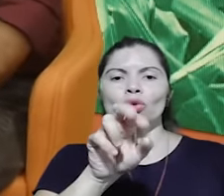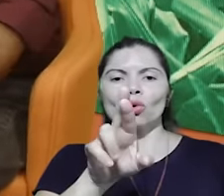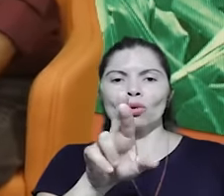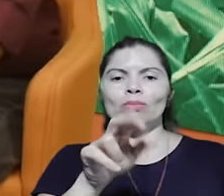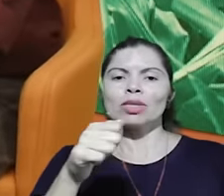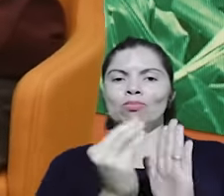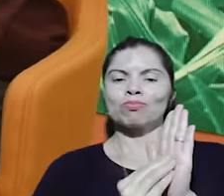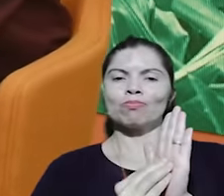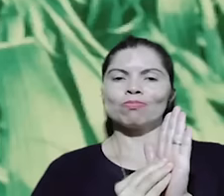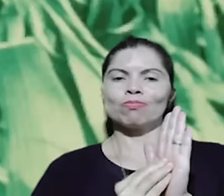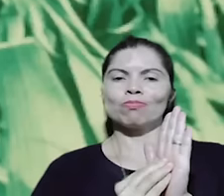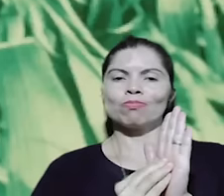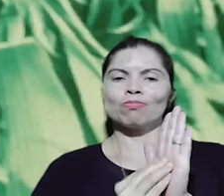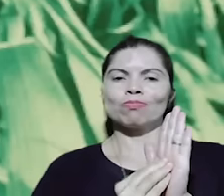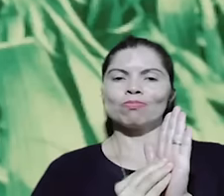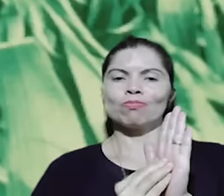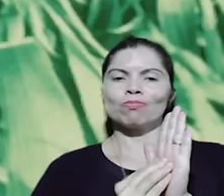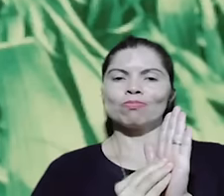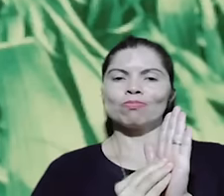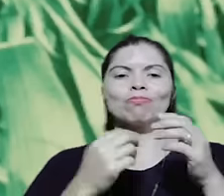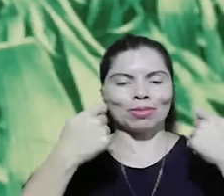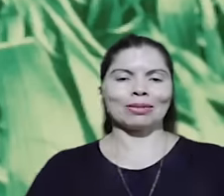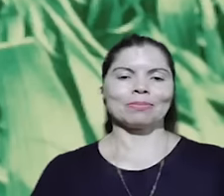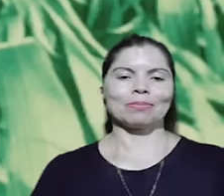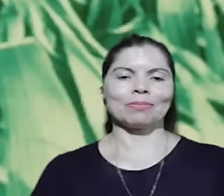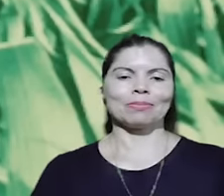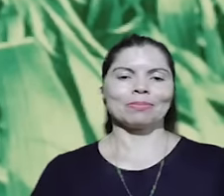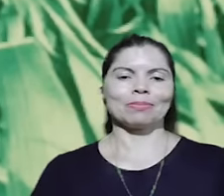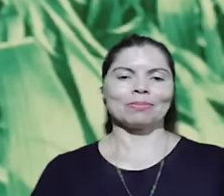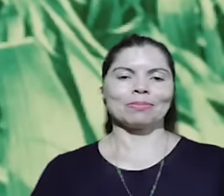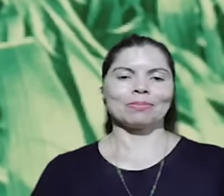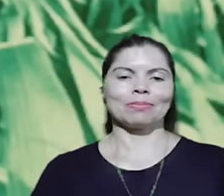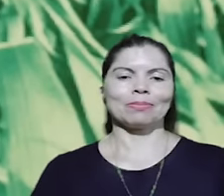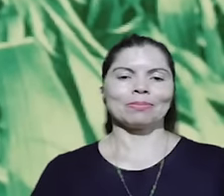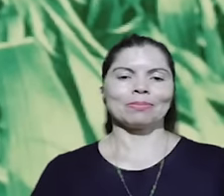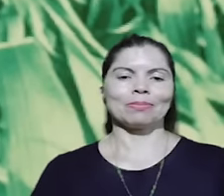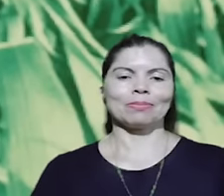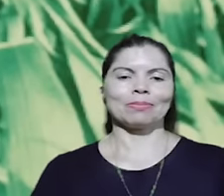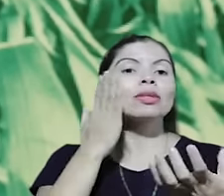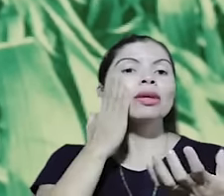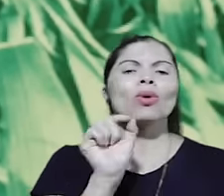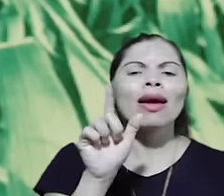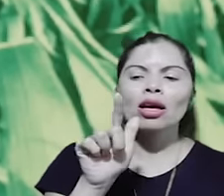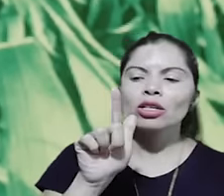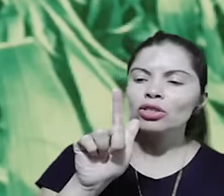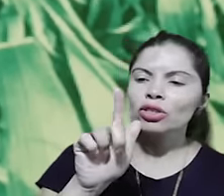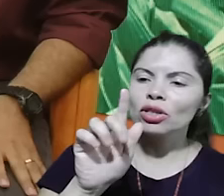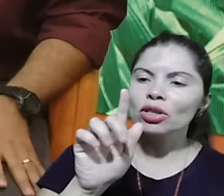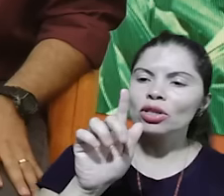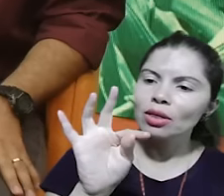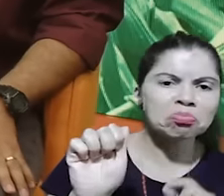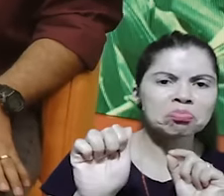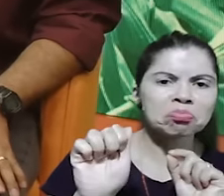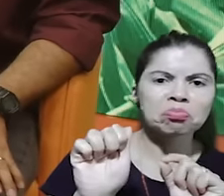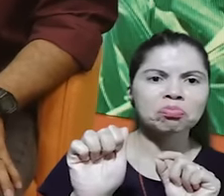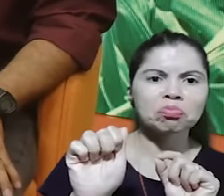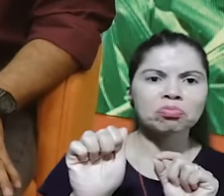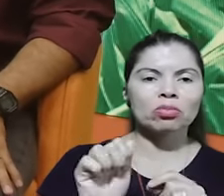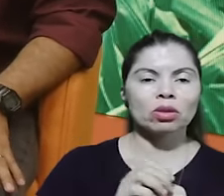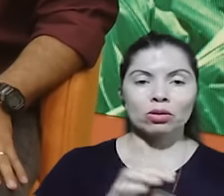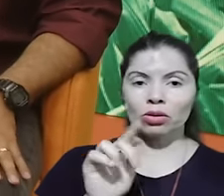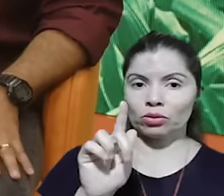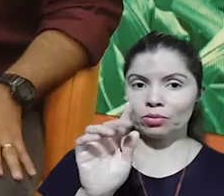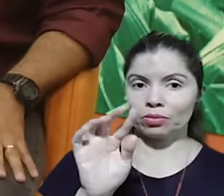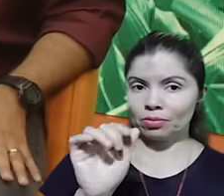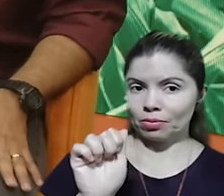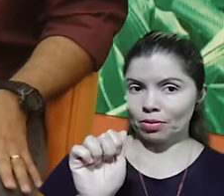Precisa legal obrigada Emerson vamos lá eu queria saber o que é o GTA e como emitir bom o GTA